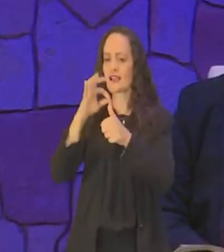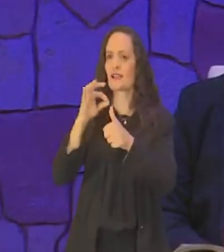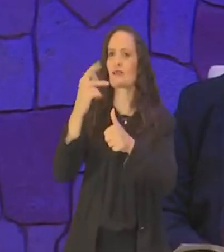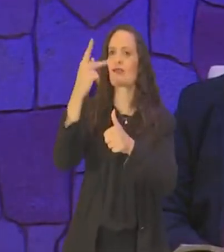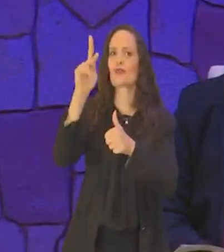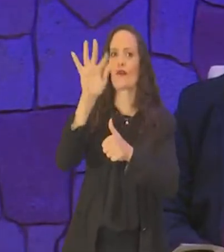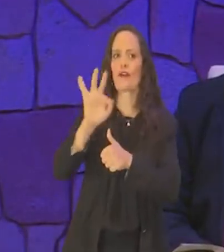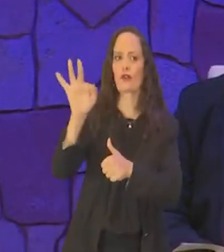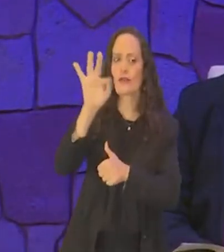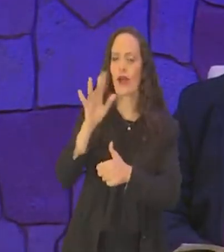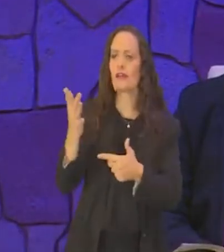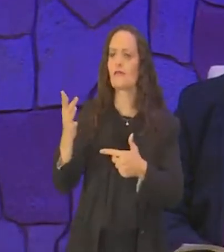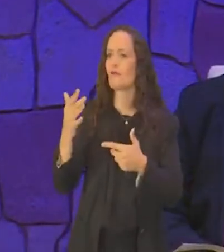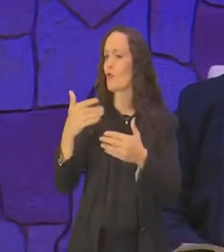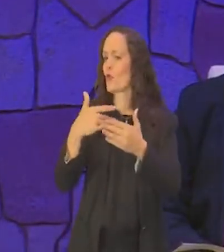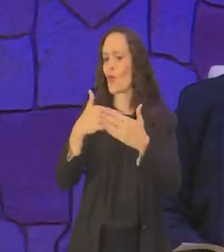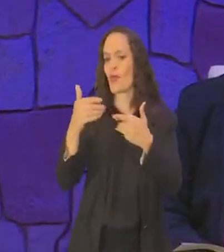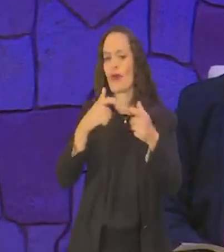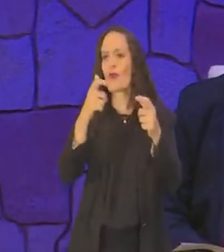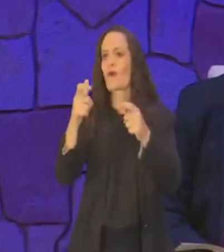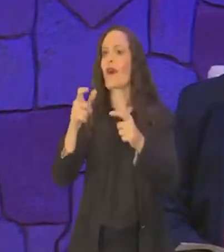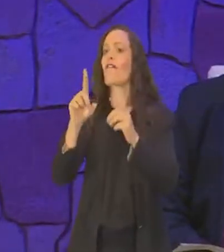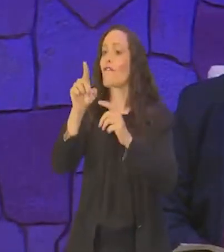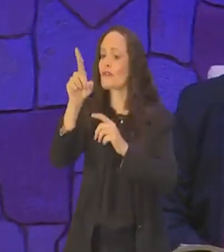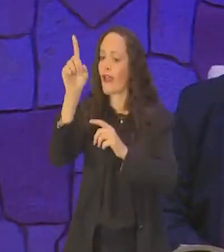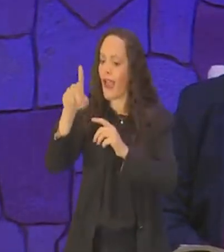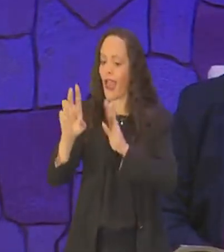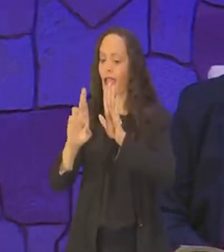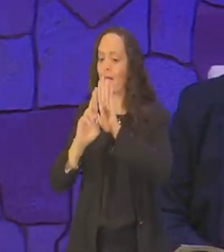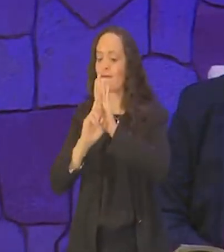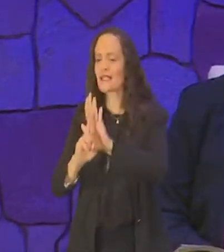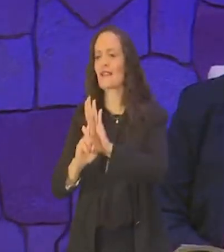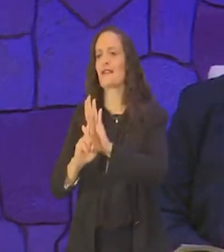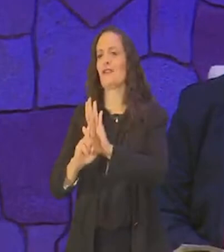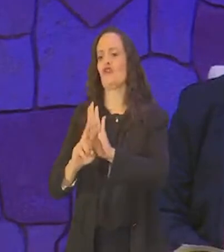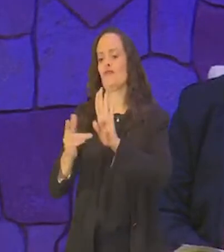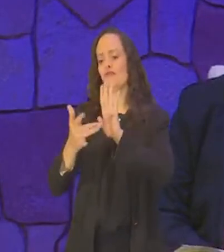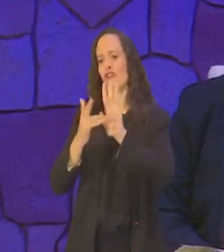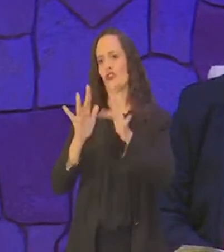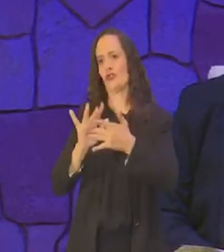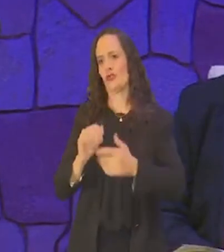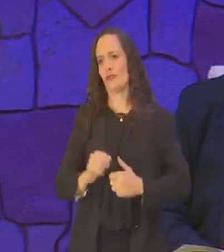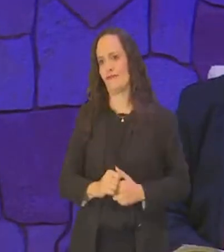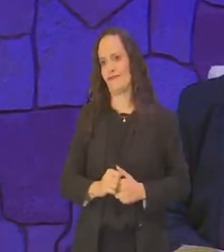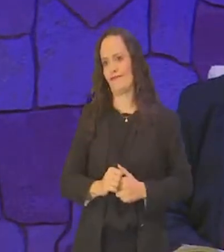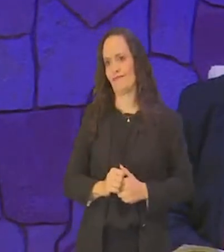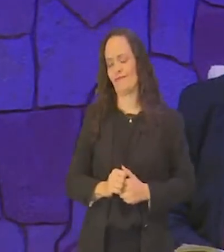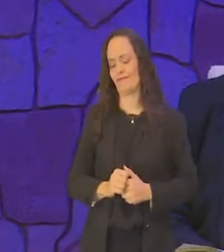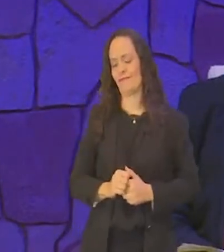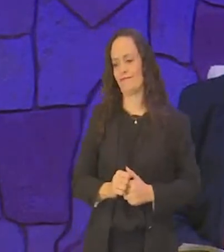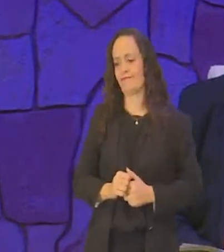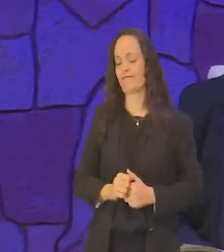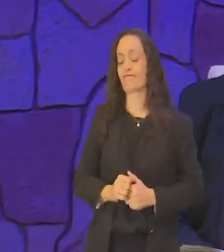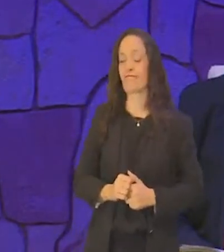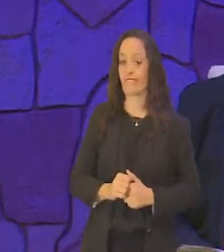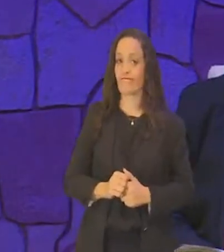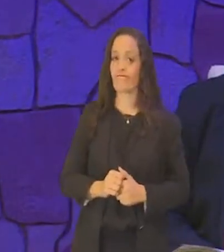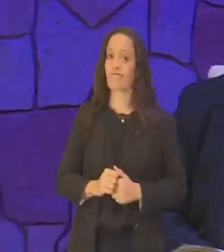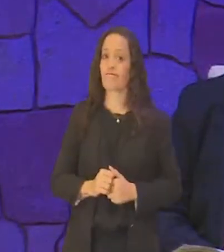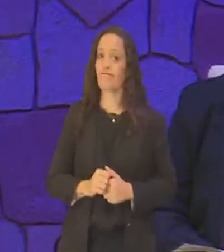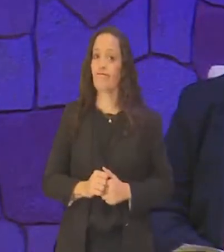Cristo Jesus. Nós somos embaixadores de um reino espiritual. E por mais que você